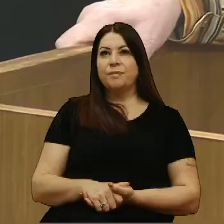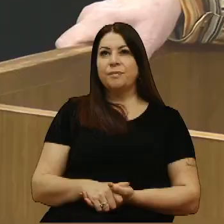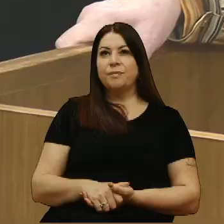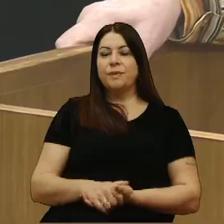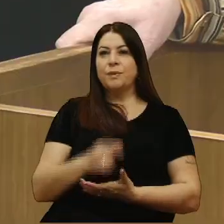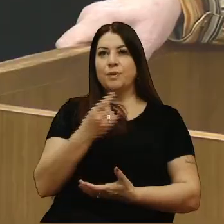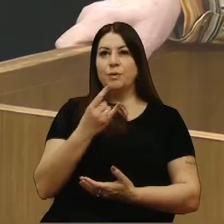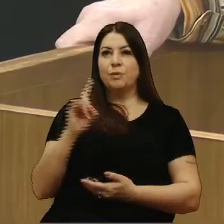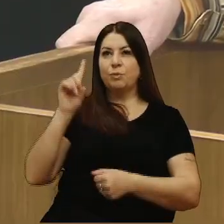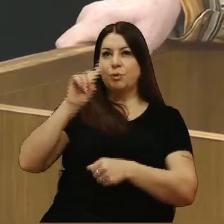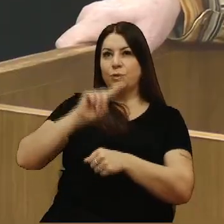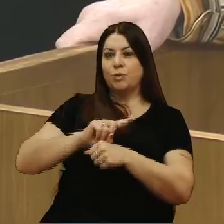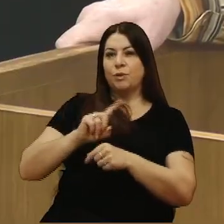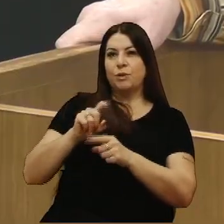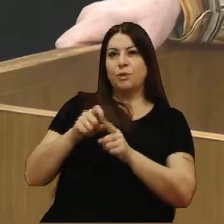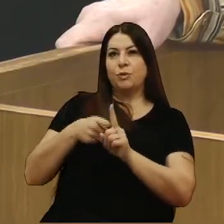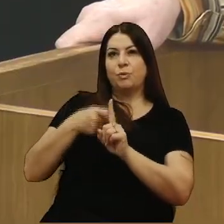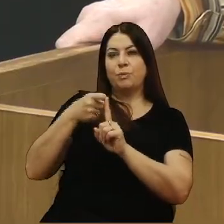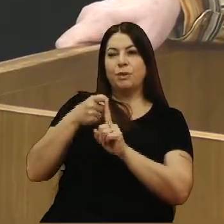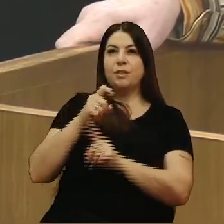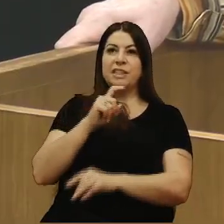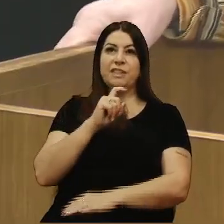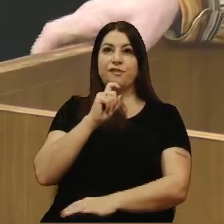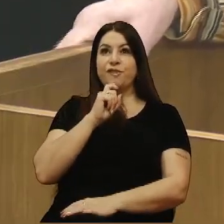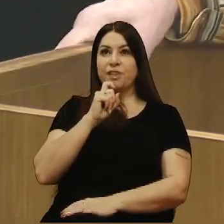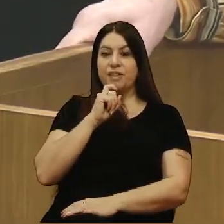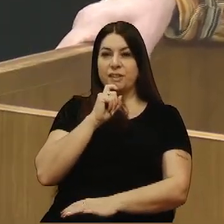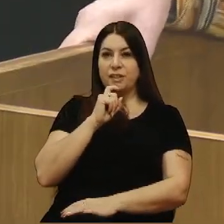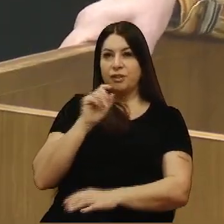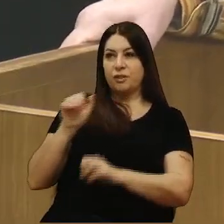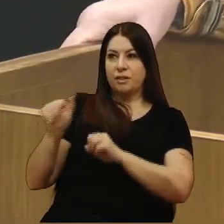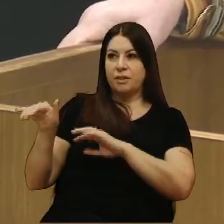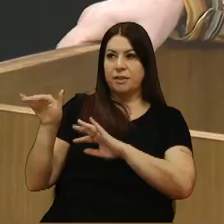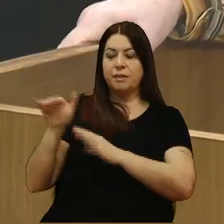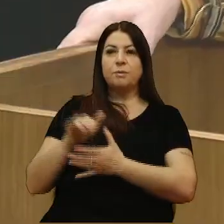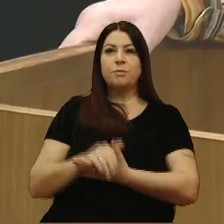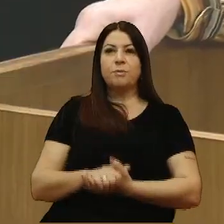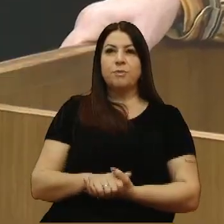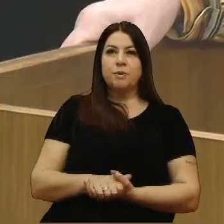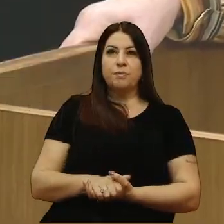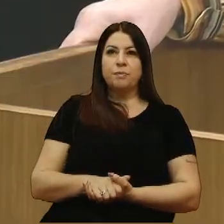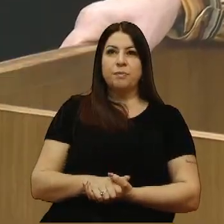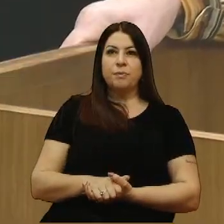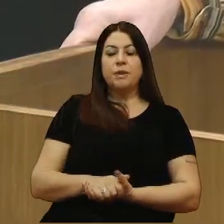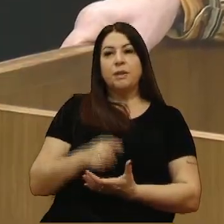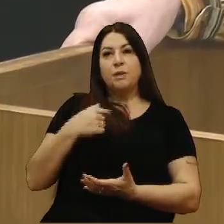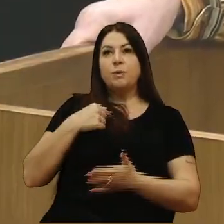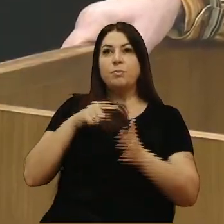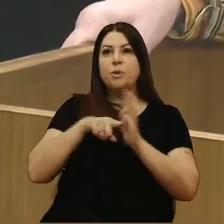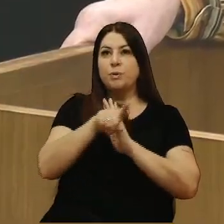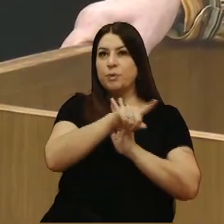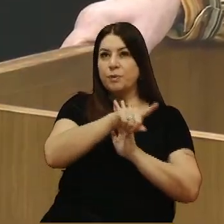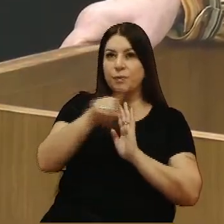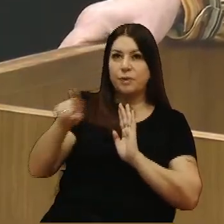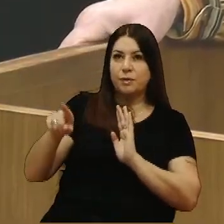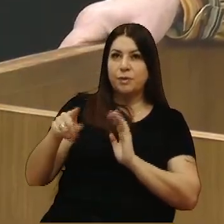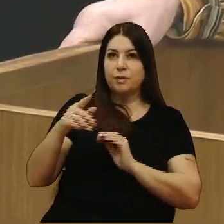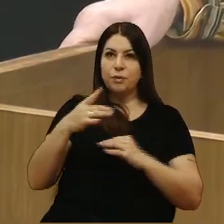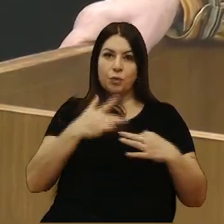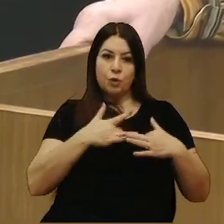Último dia do mês verde, setembro. E eu pergunto a vocês,